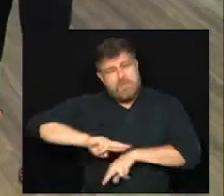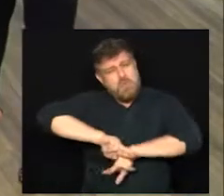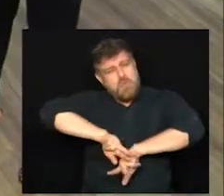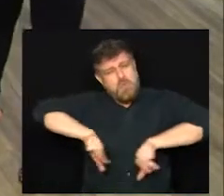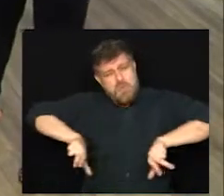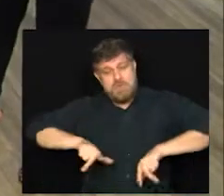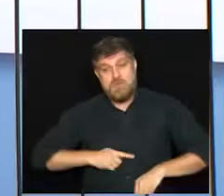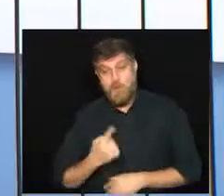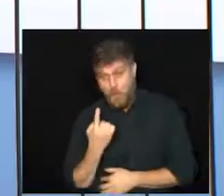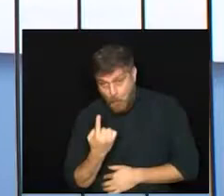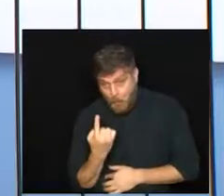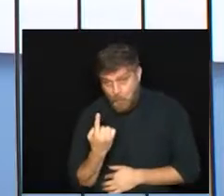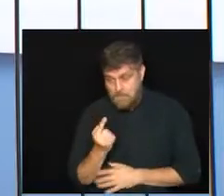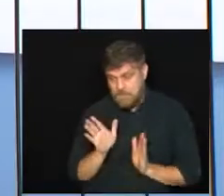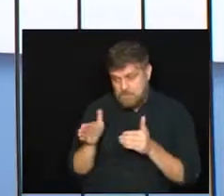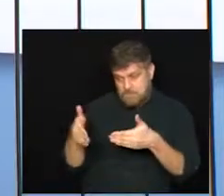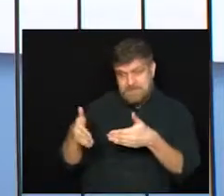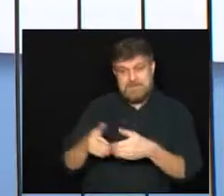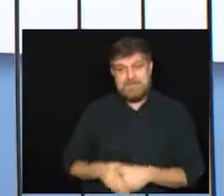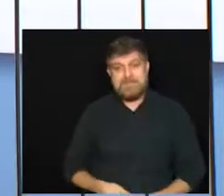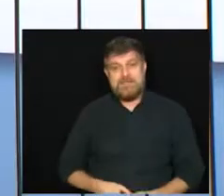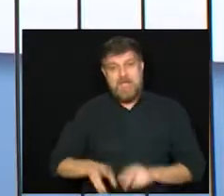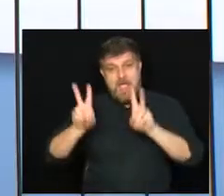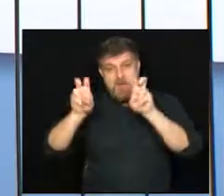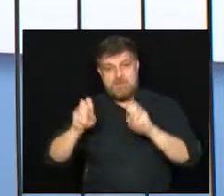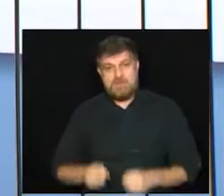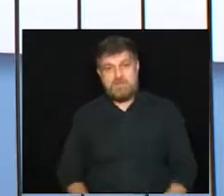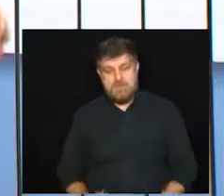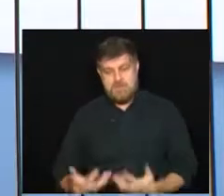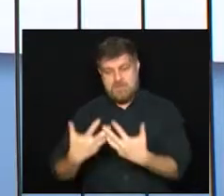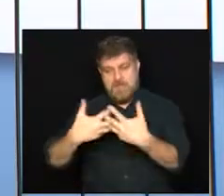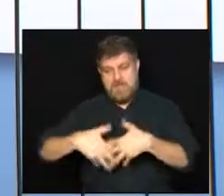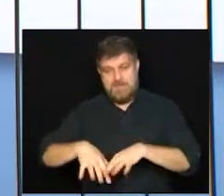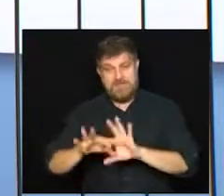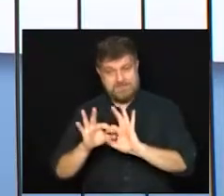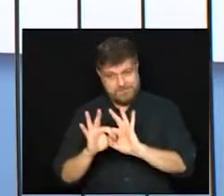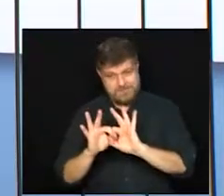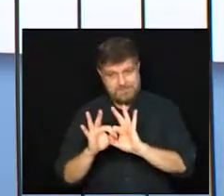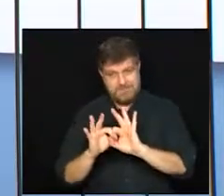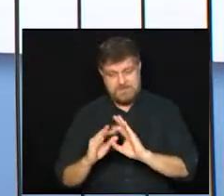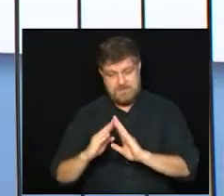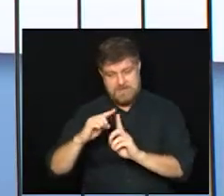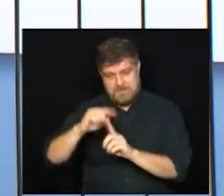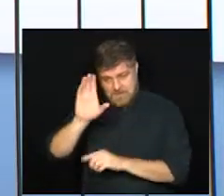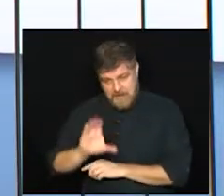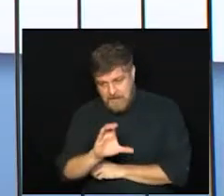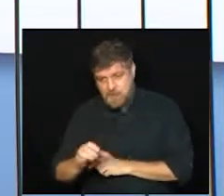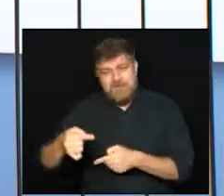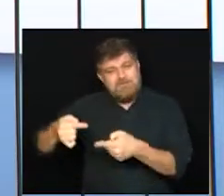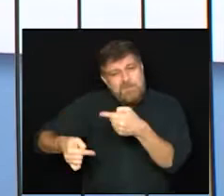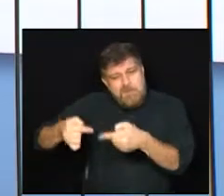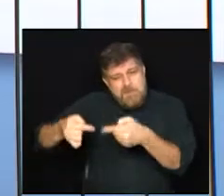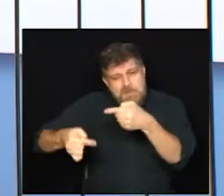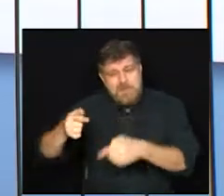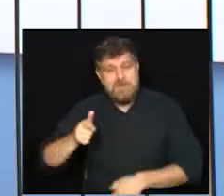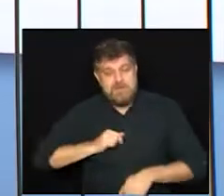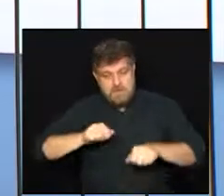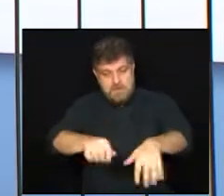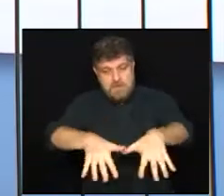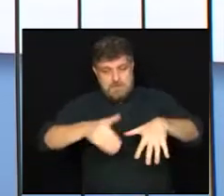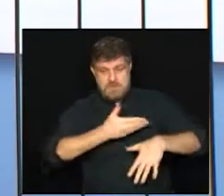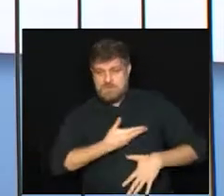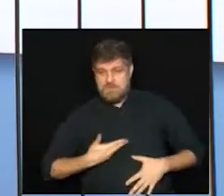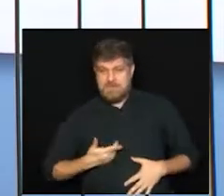uma delas foi a respeito da campanha da fraternidade, que foi tema de debate aqui na Câmara Municipal, uma audiência